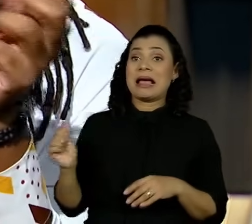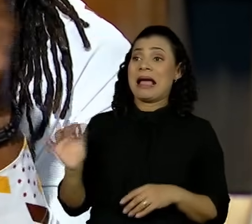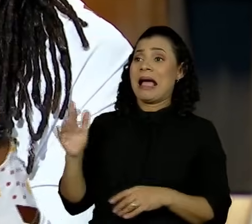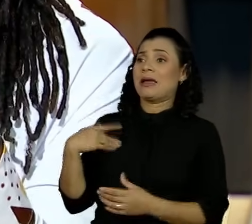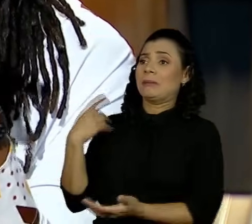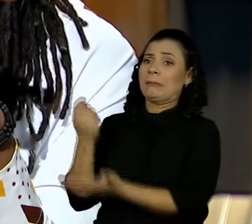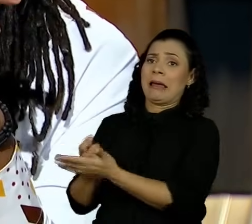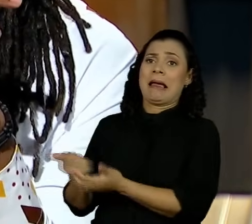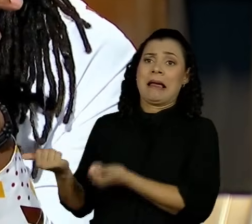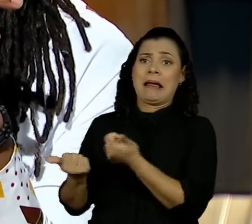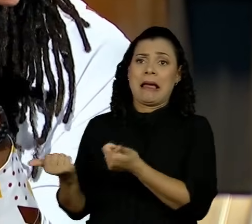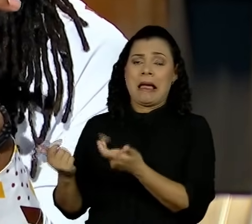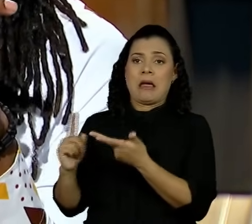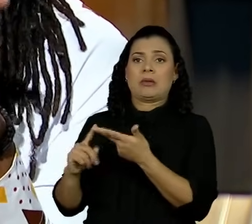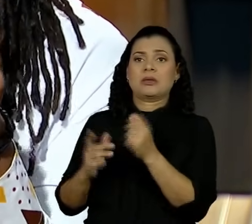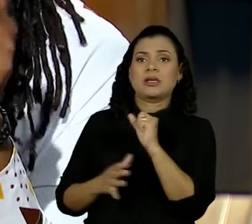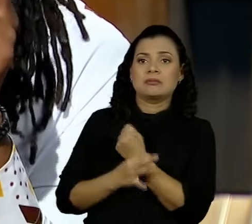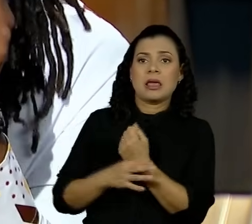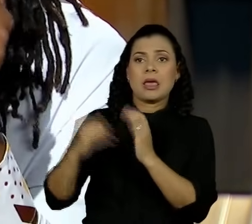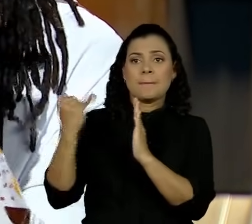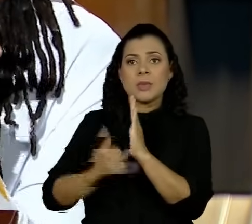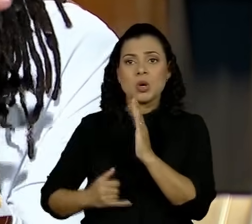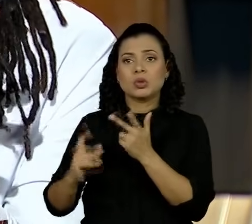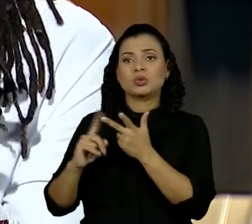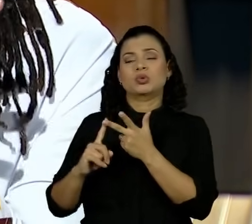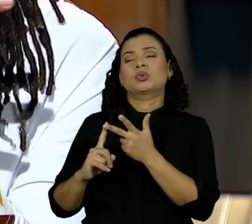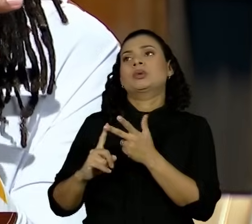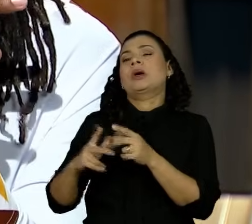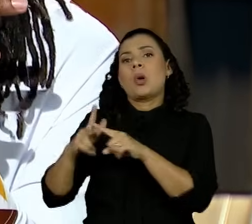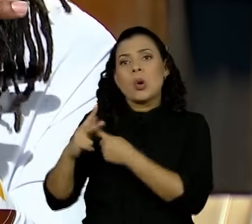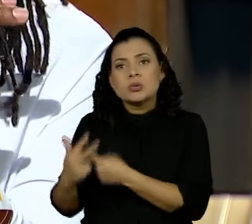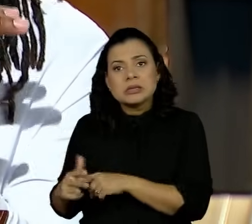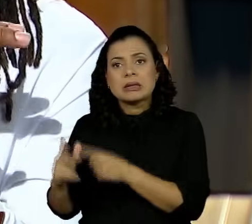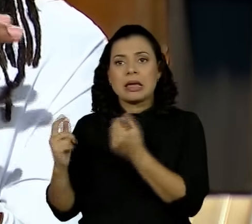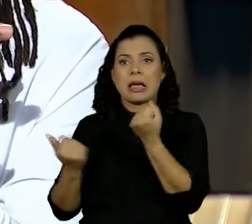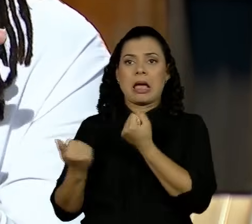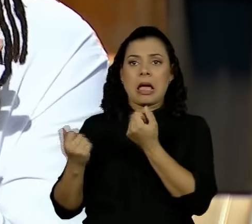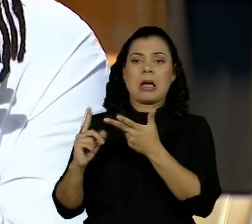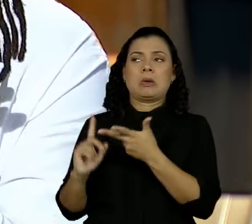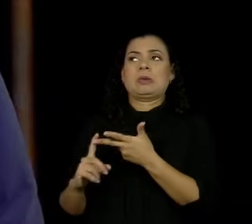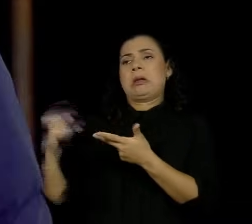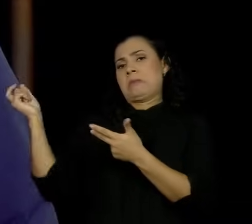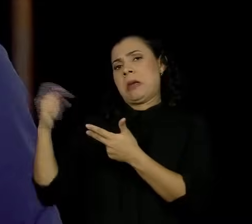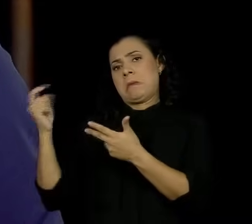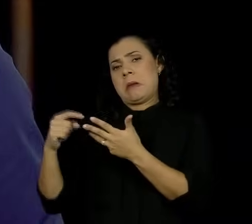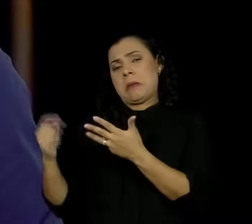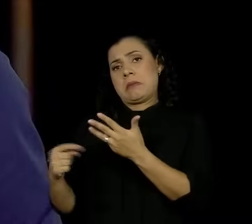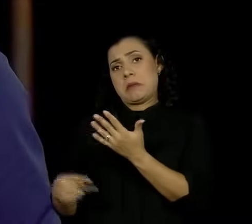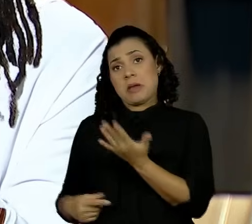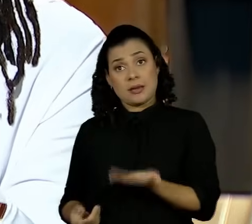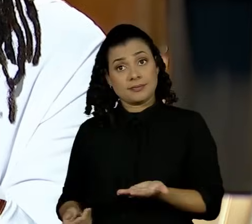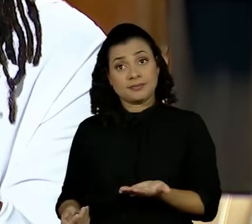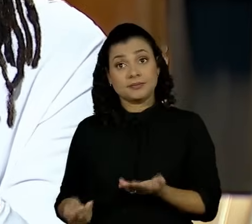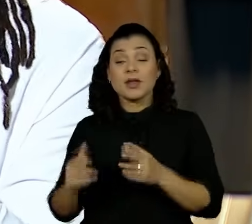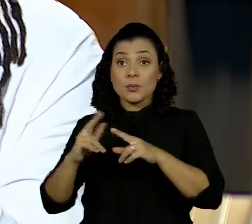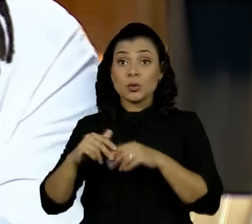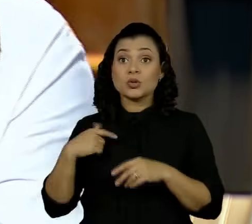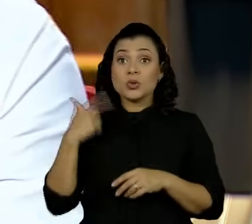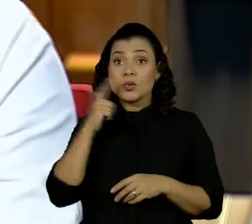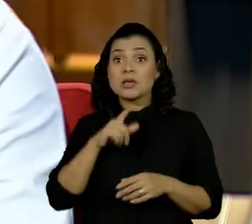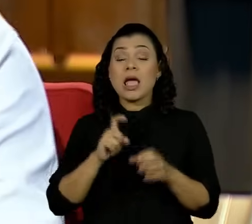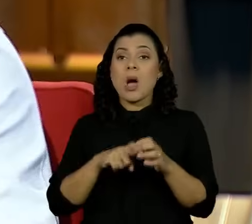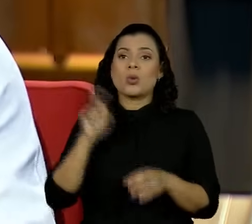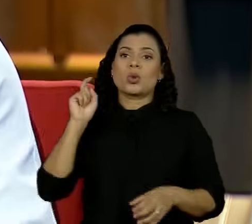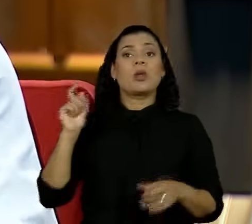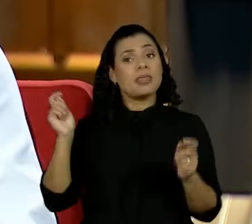Né? Porque o carro você tem, né, imposto, É o manutenção, contrário, né? As é o contas contrário. mostram que é o contrário. E eu acho que eu acho que vai no